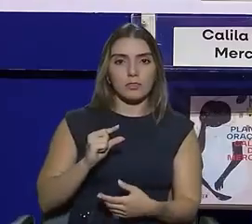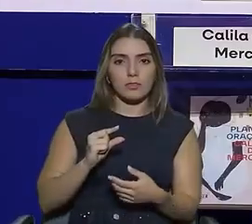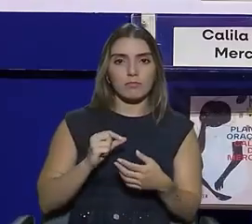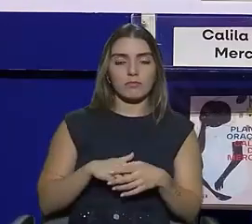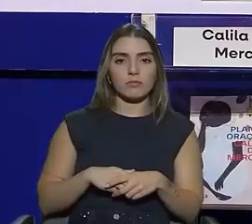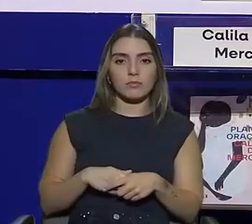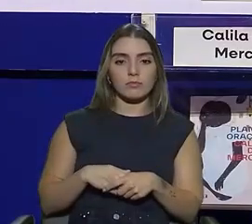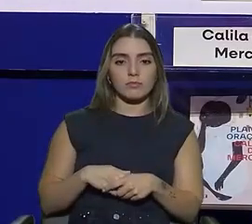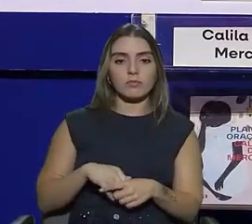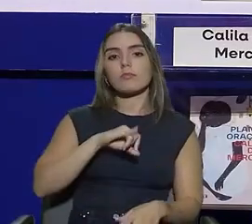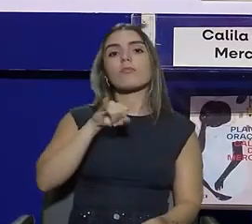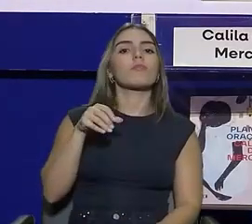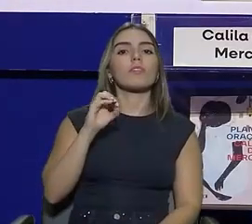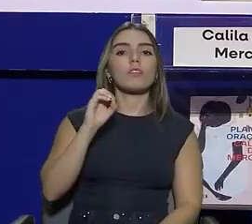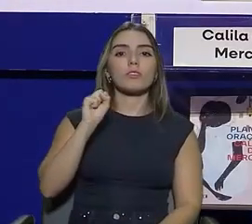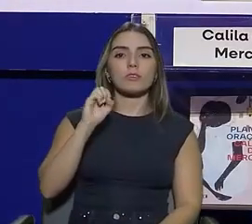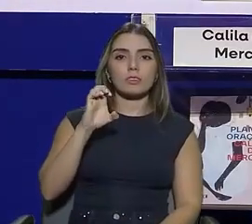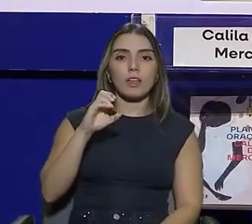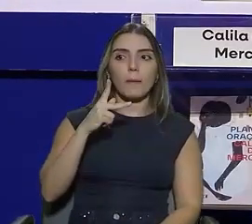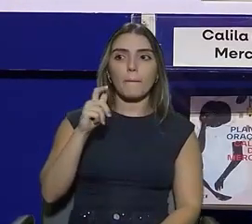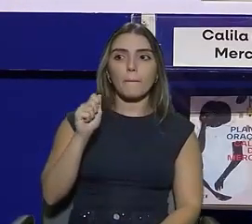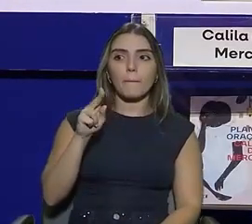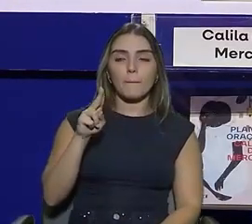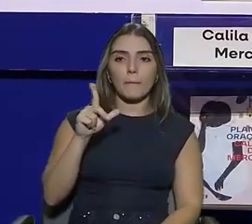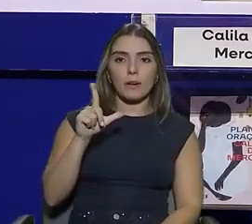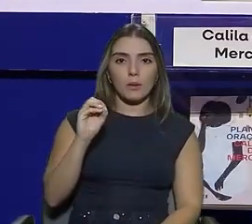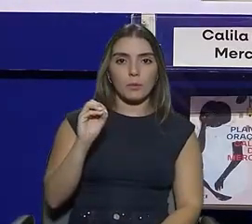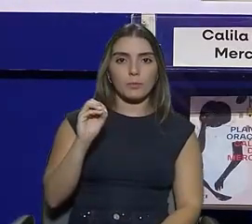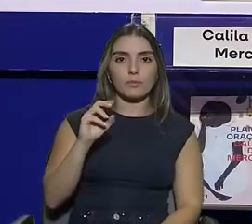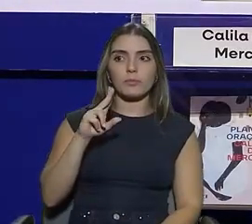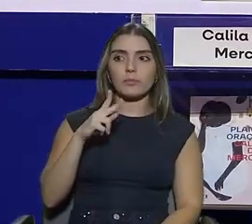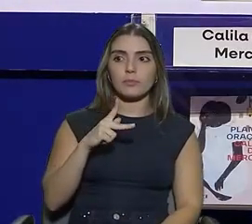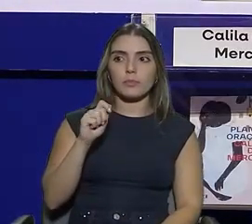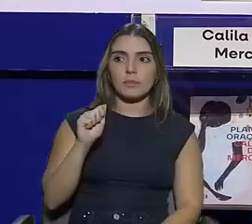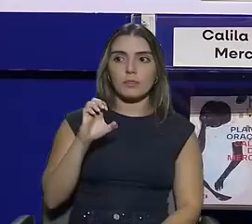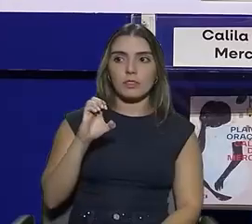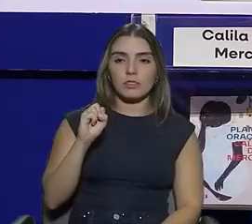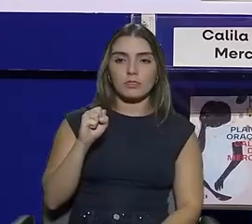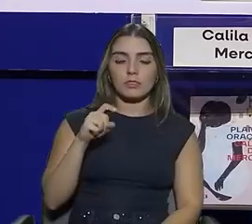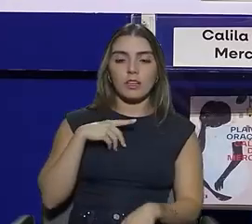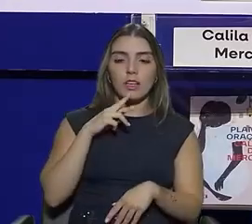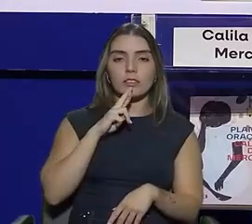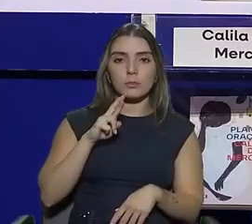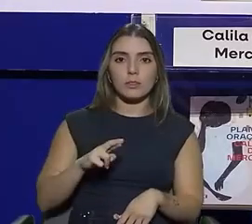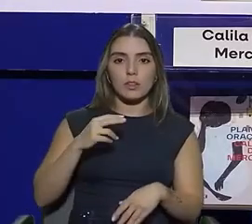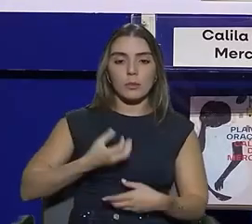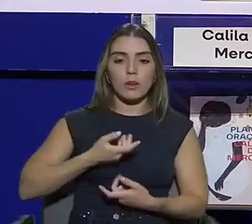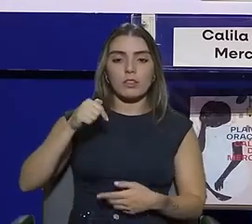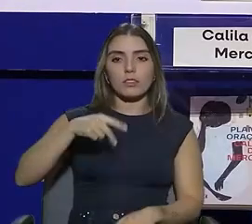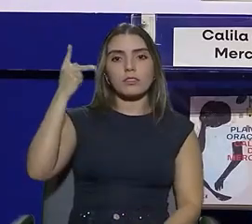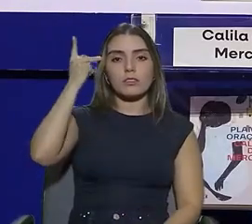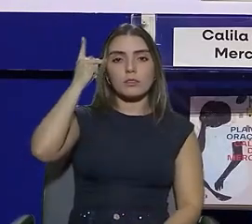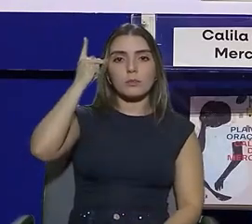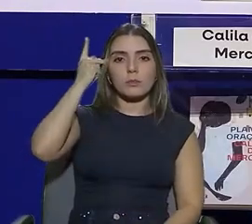José Paulo Paes, para responder um poeta aqui de São Paulo, tradutor, gente boníssima, já falecido, para